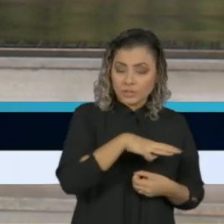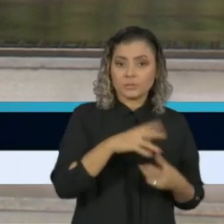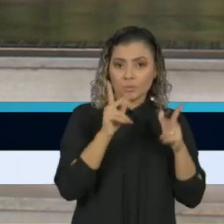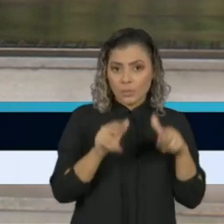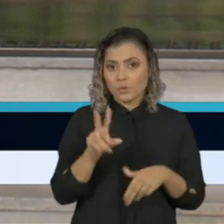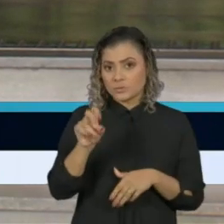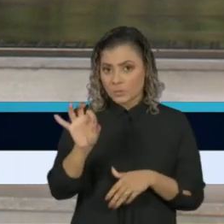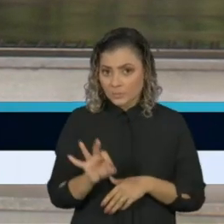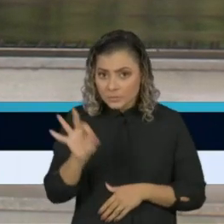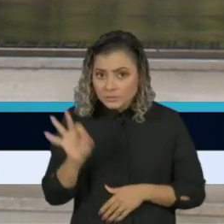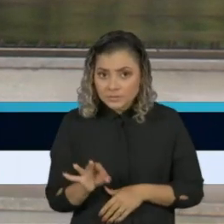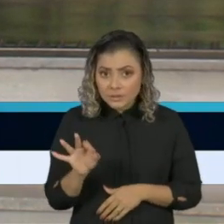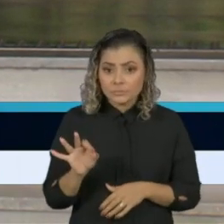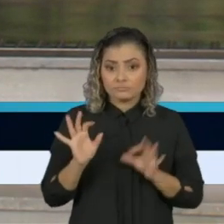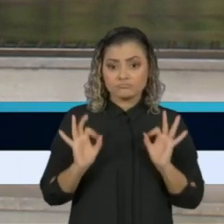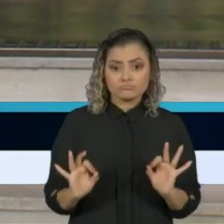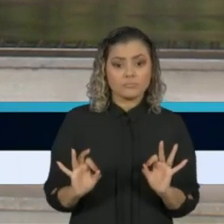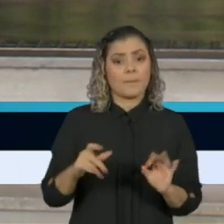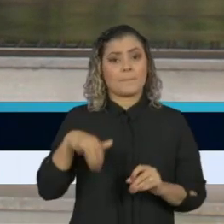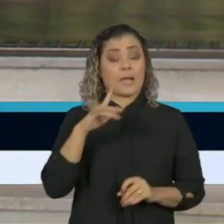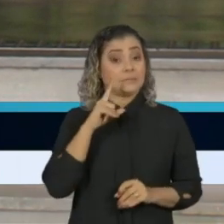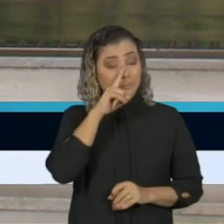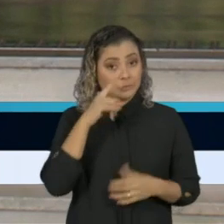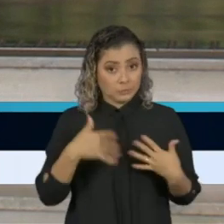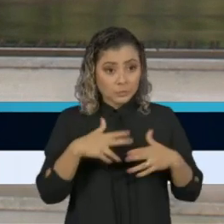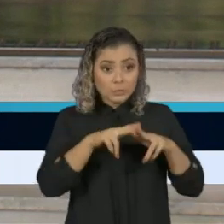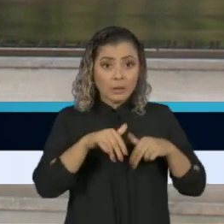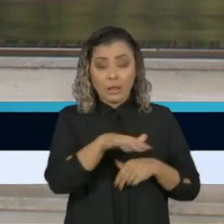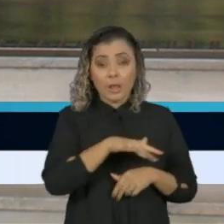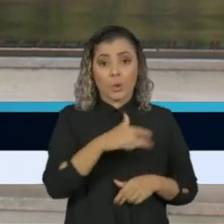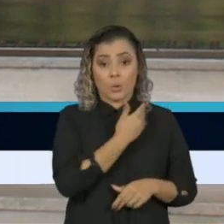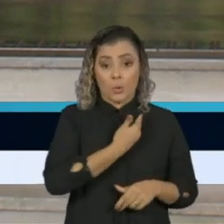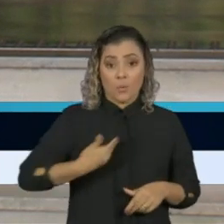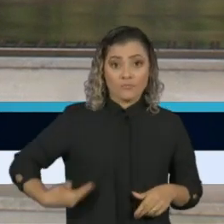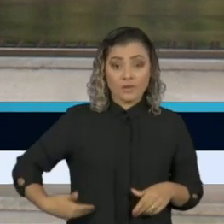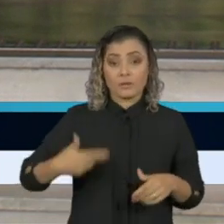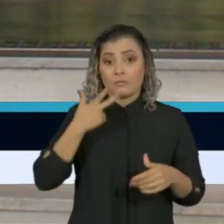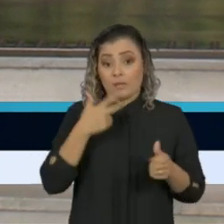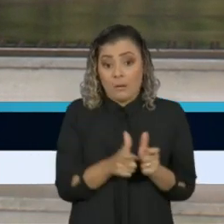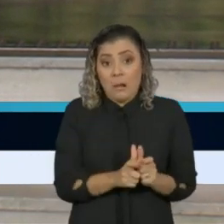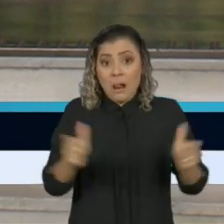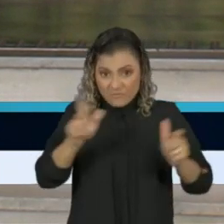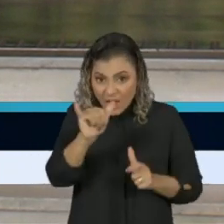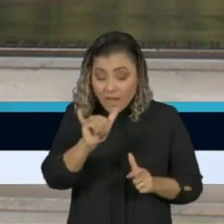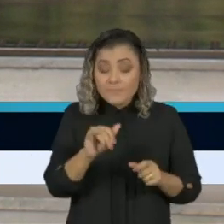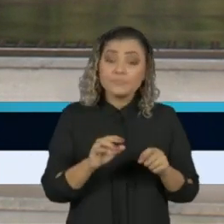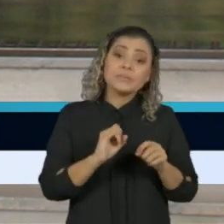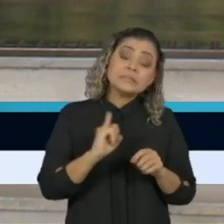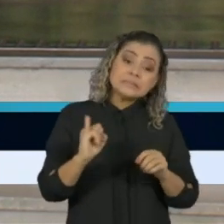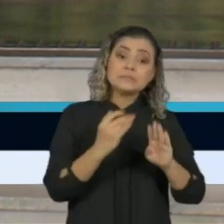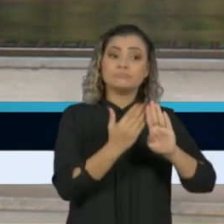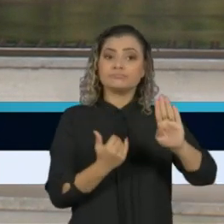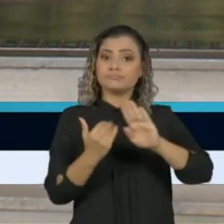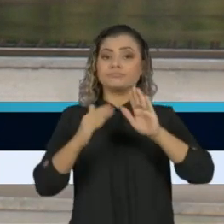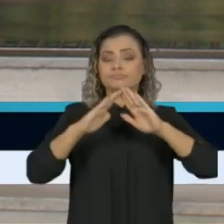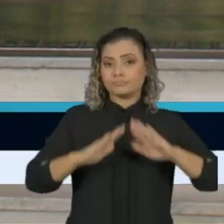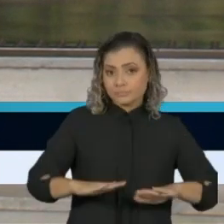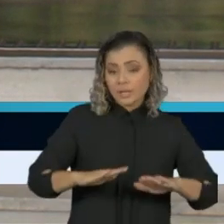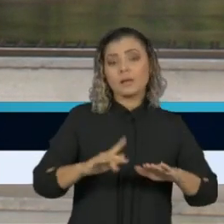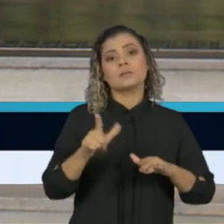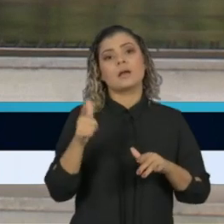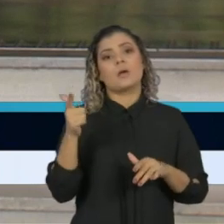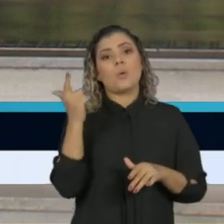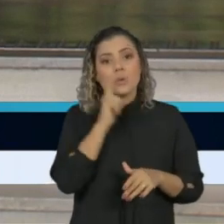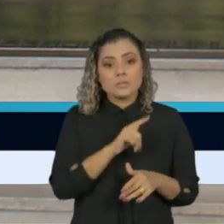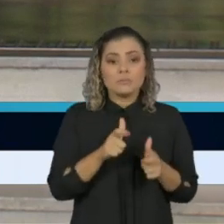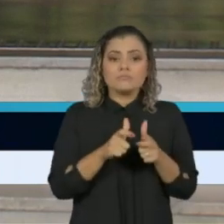aos 50%, que é o considerado mais crítico pelo governo, e com recuo, se recuou, queria saber o que o